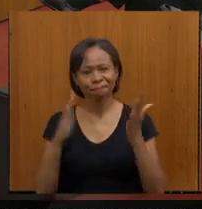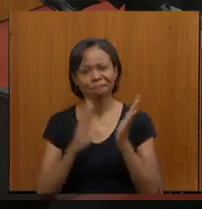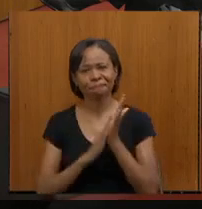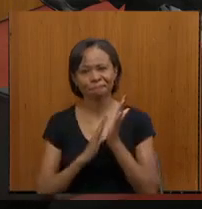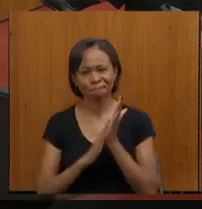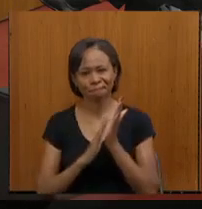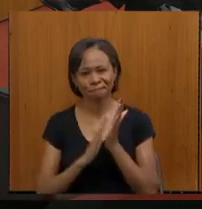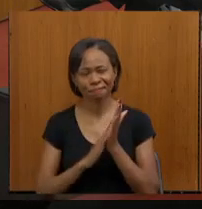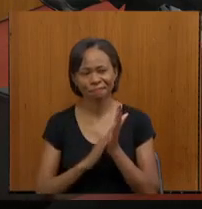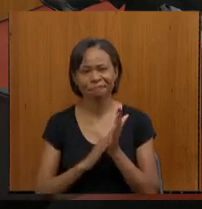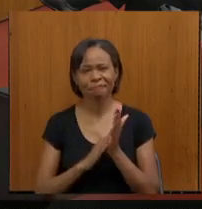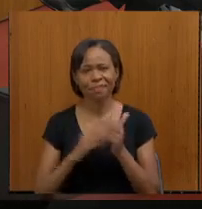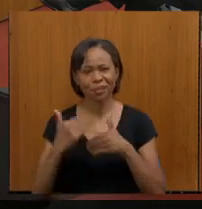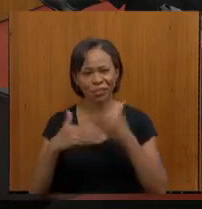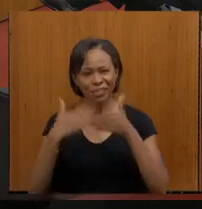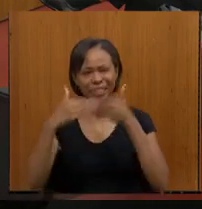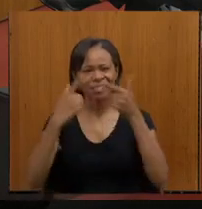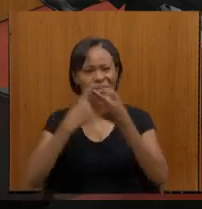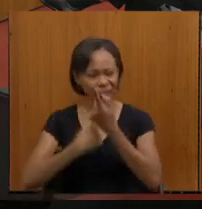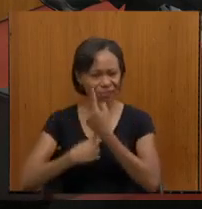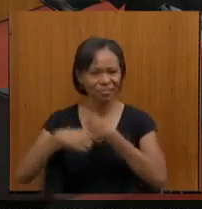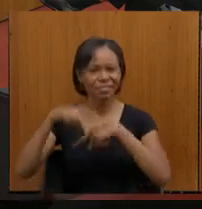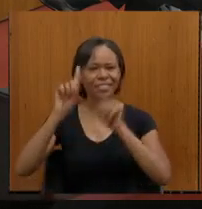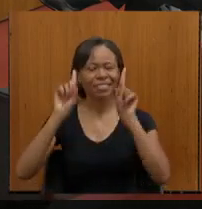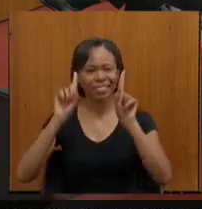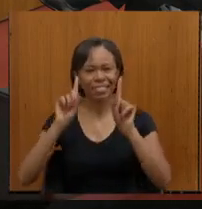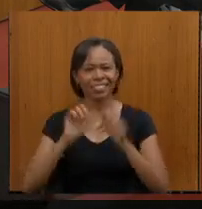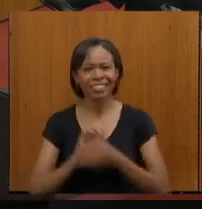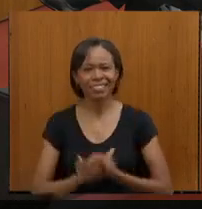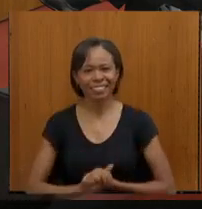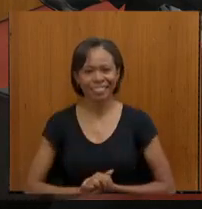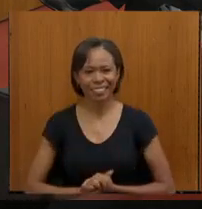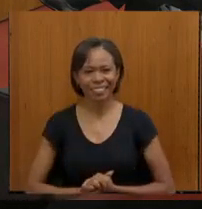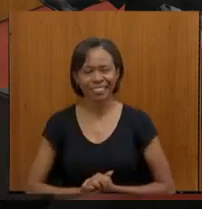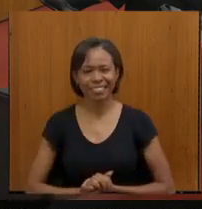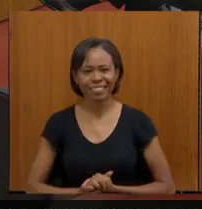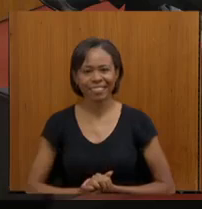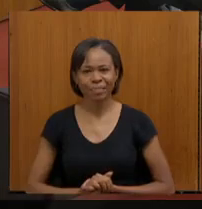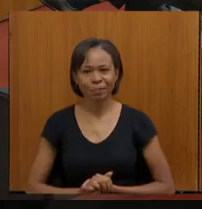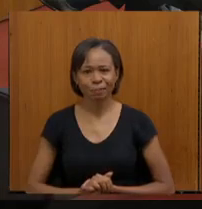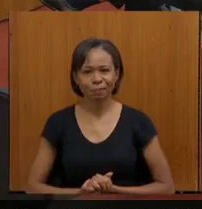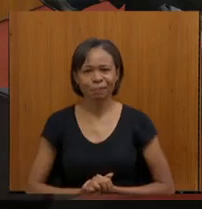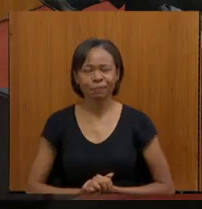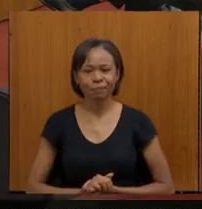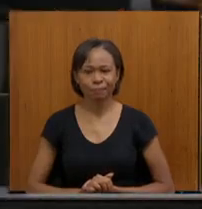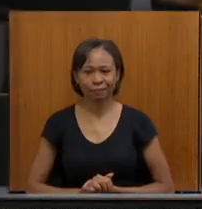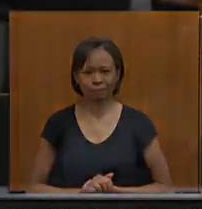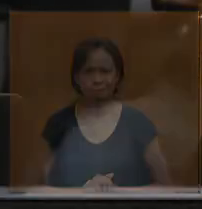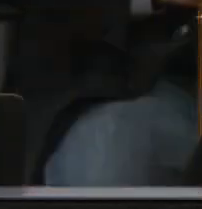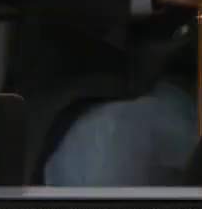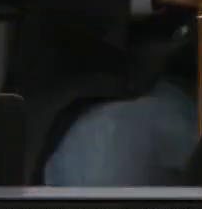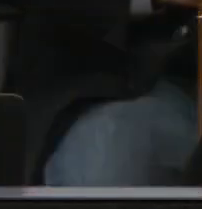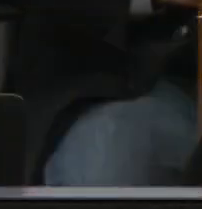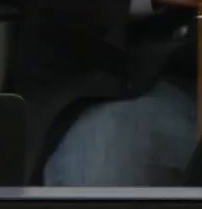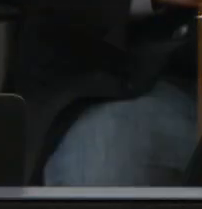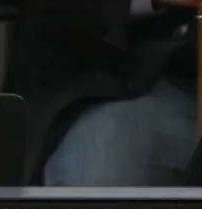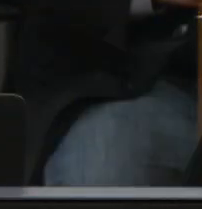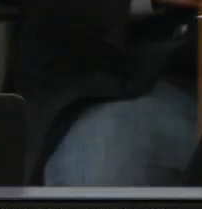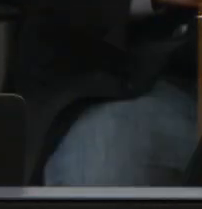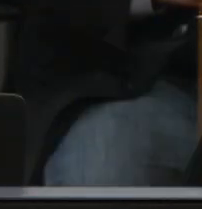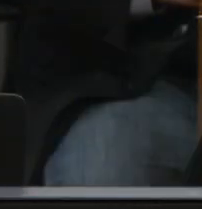pela esses avanços aí e levo o nosso abraço né ao nosso Ministro Bento